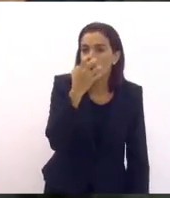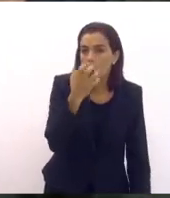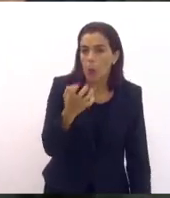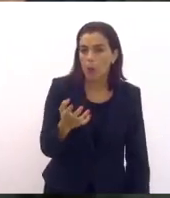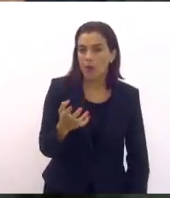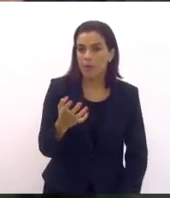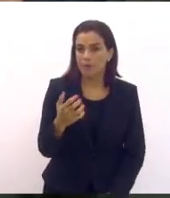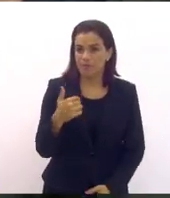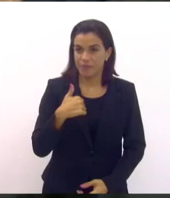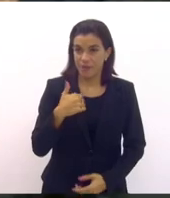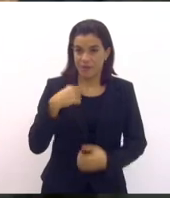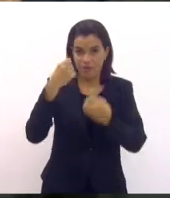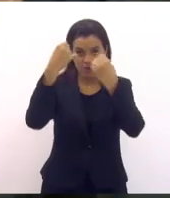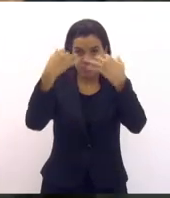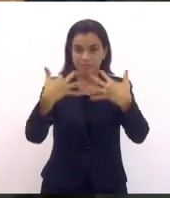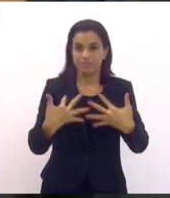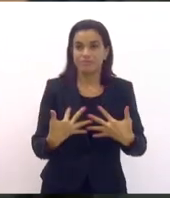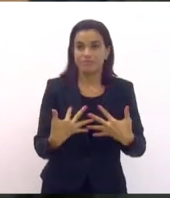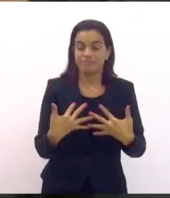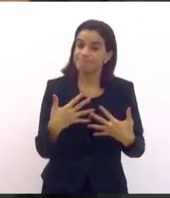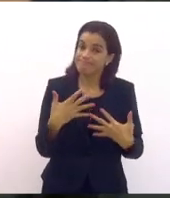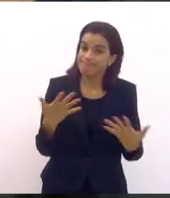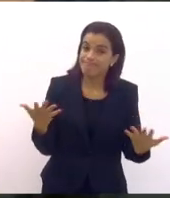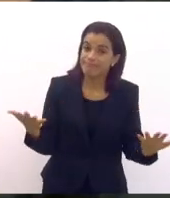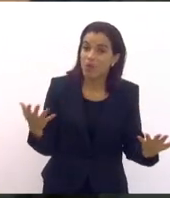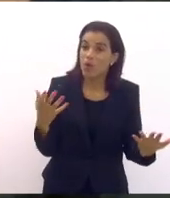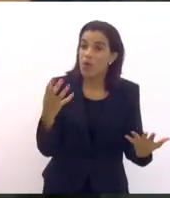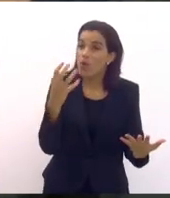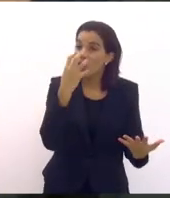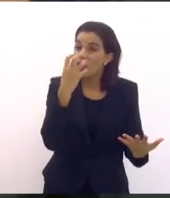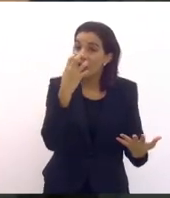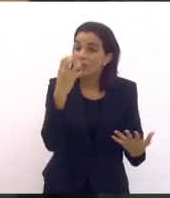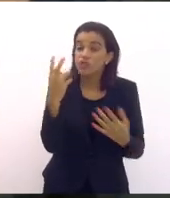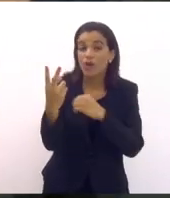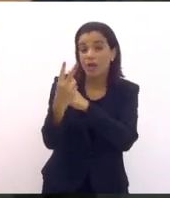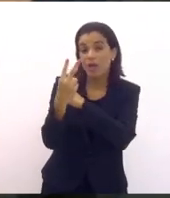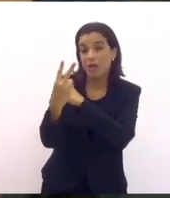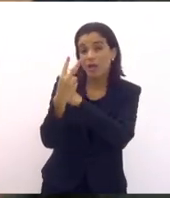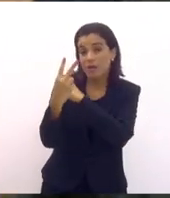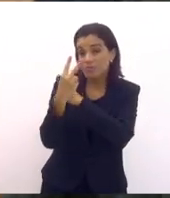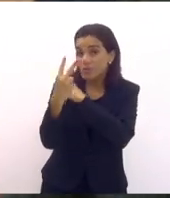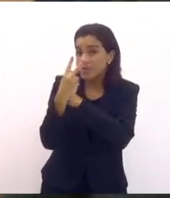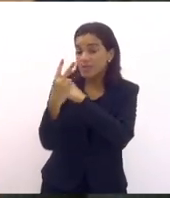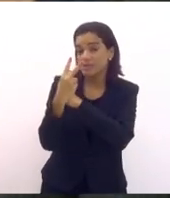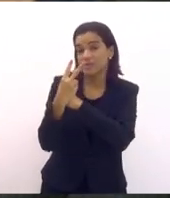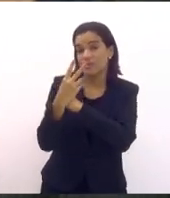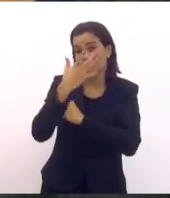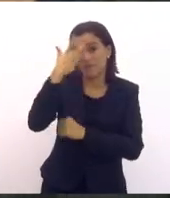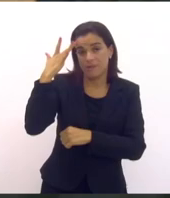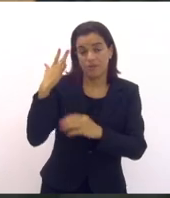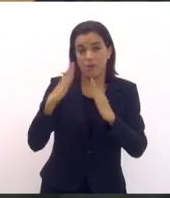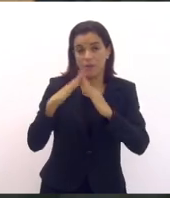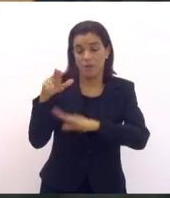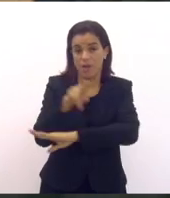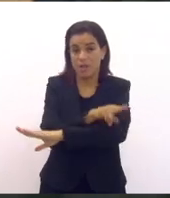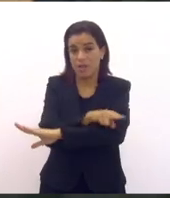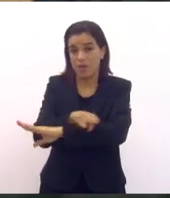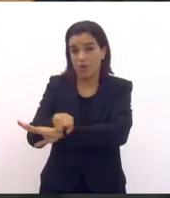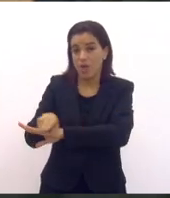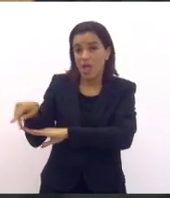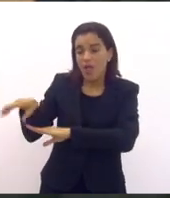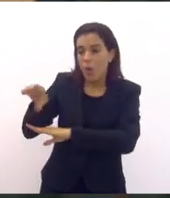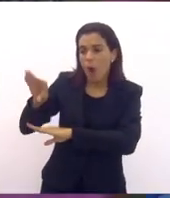explicar eu vou explicar sempre gente o cachorro é a defesa do morador de situação de rua é é ele que